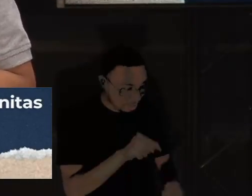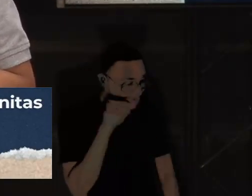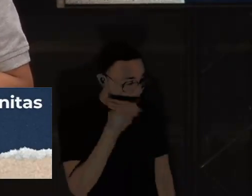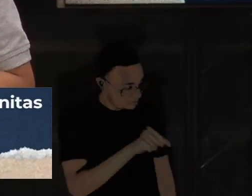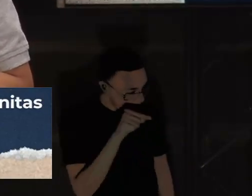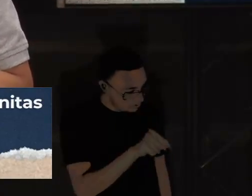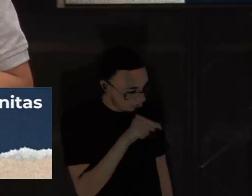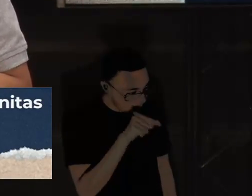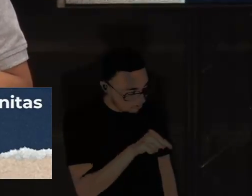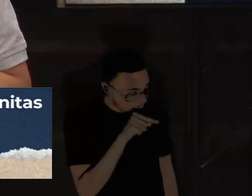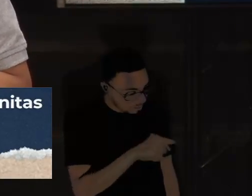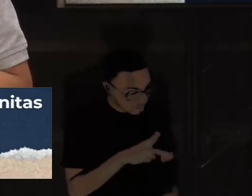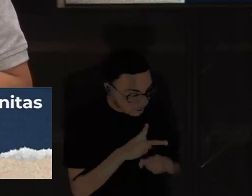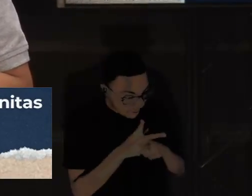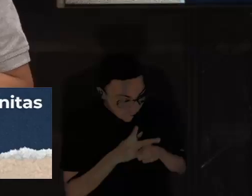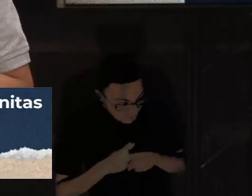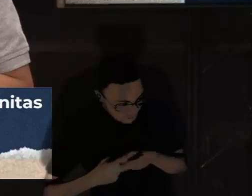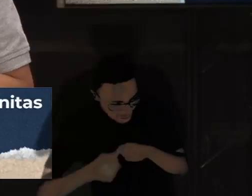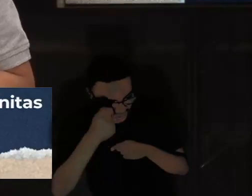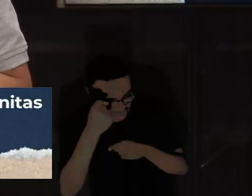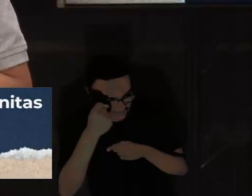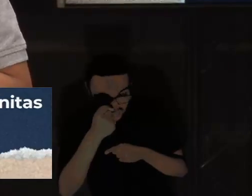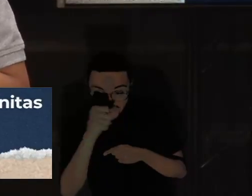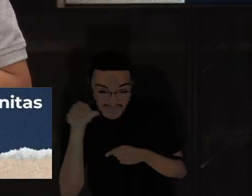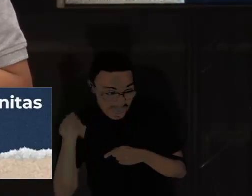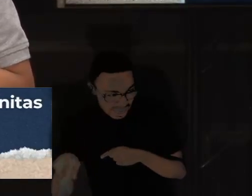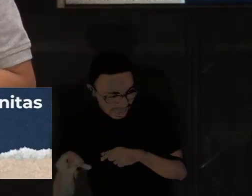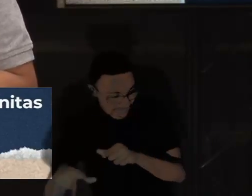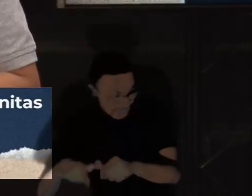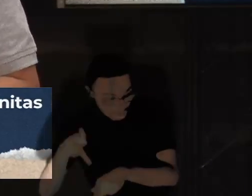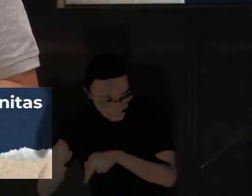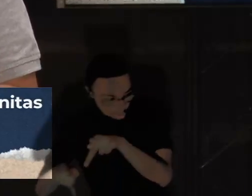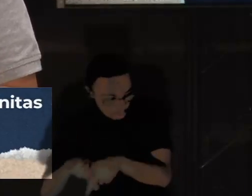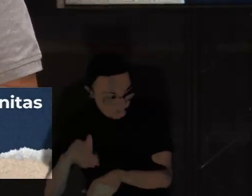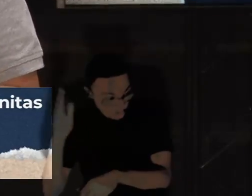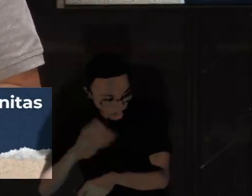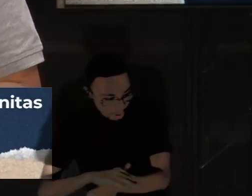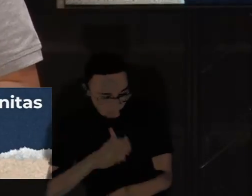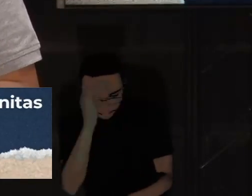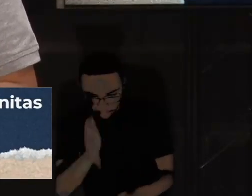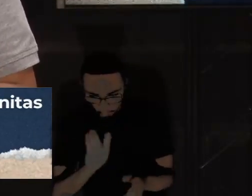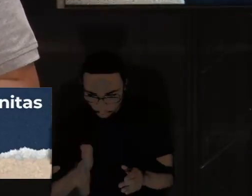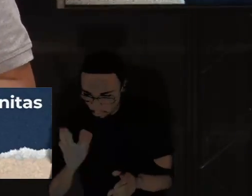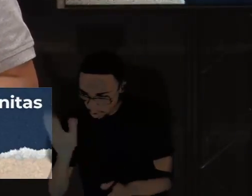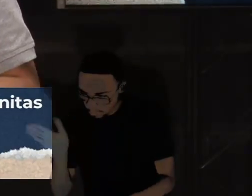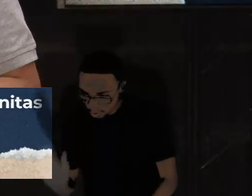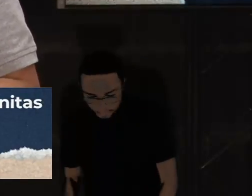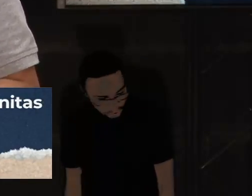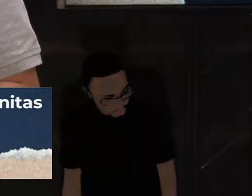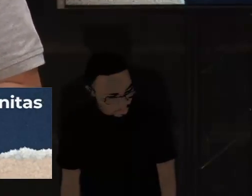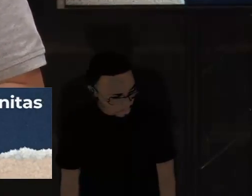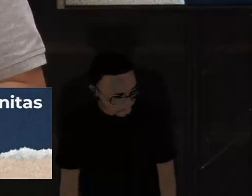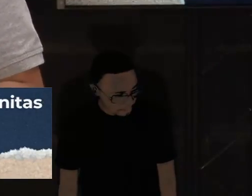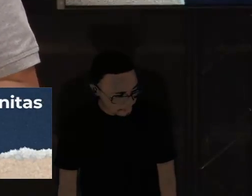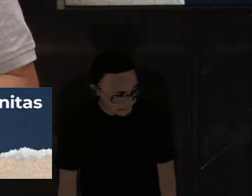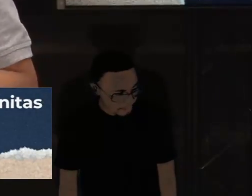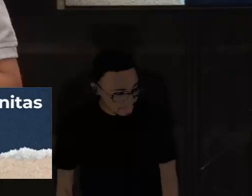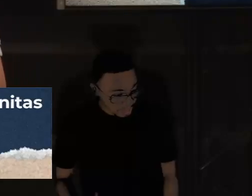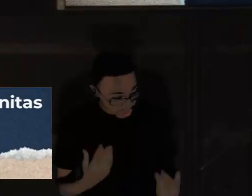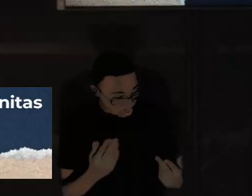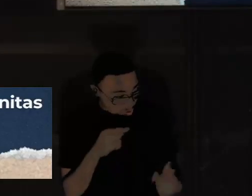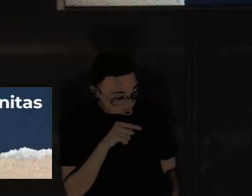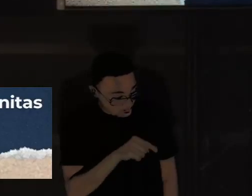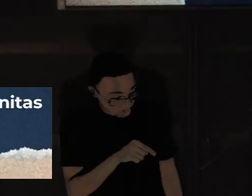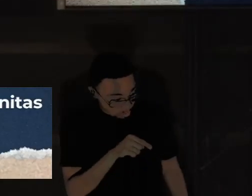e você derrotará todos os midianitas, como se fossem um só